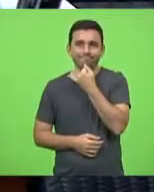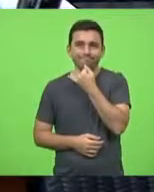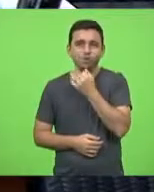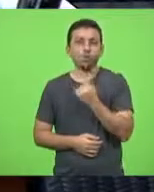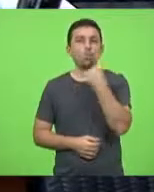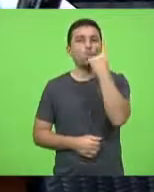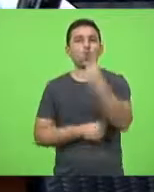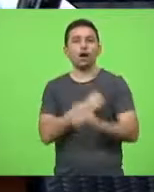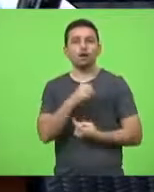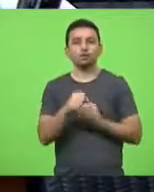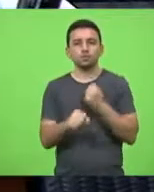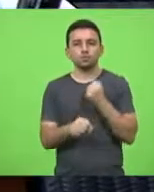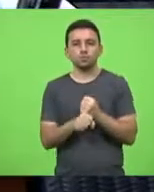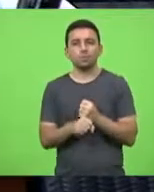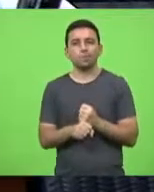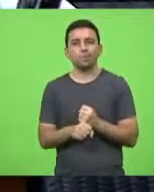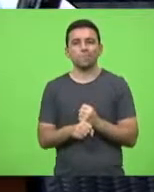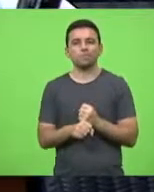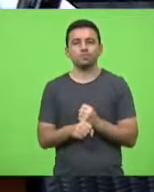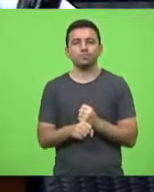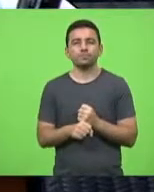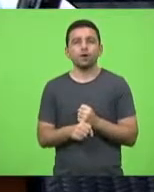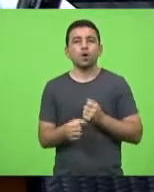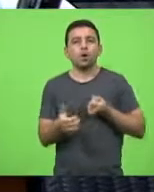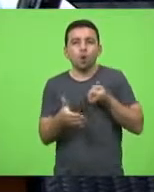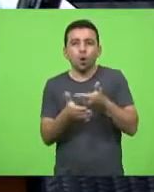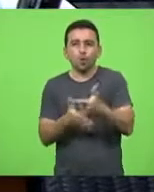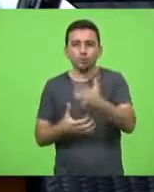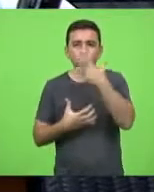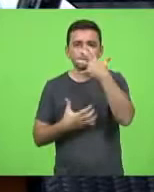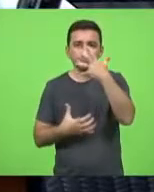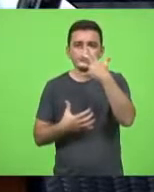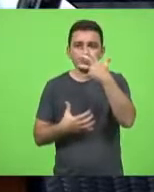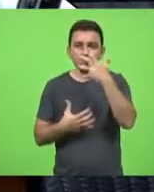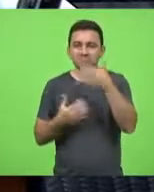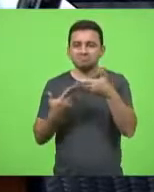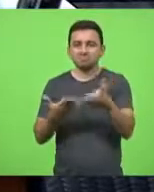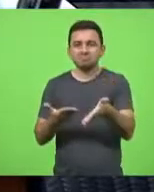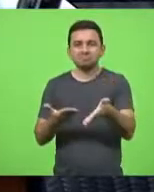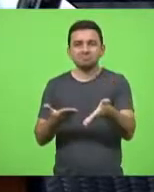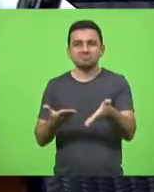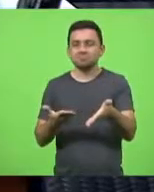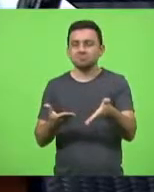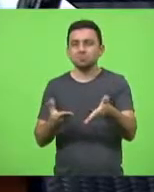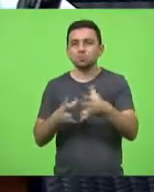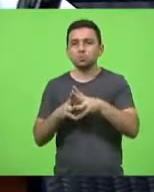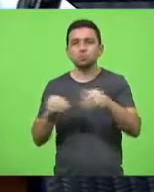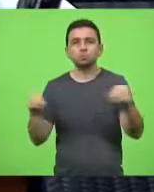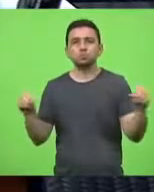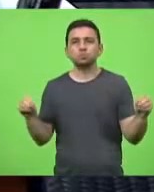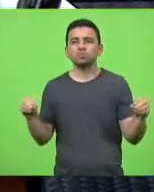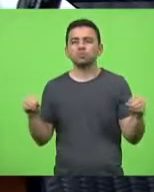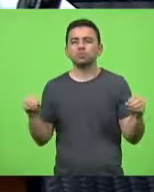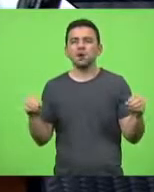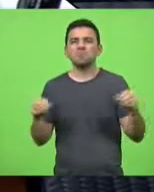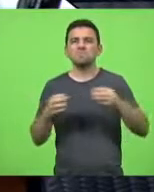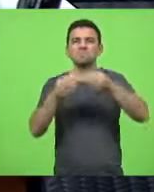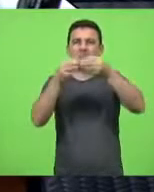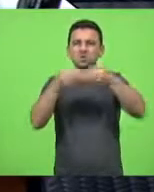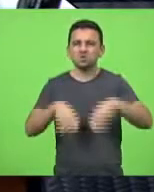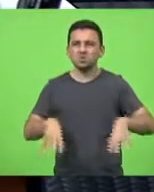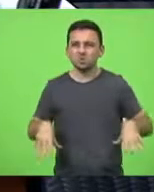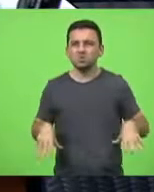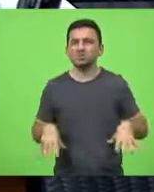ano da compra dos respiradores fantasmas, do prejuízo causado